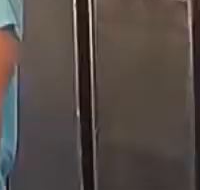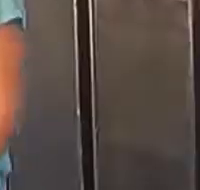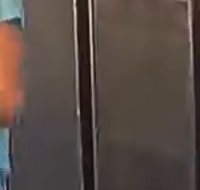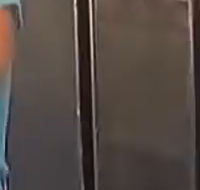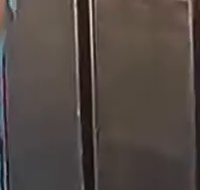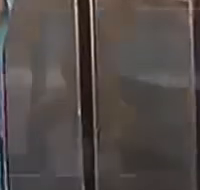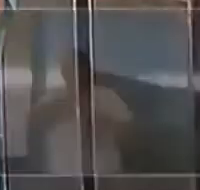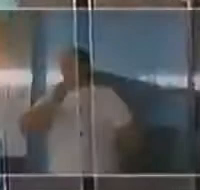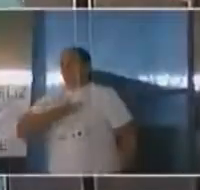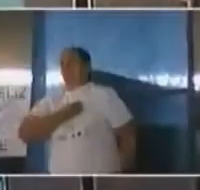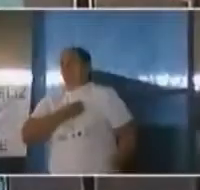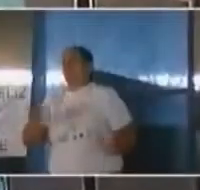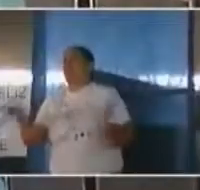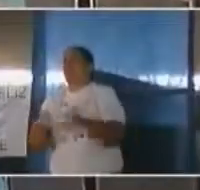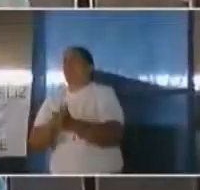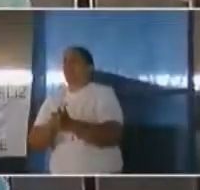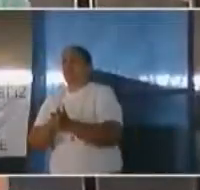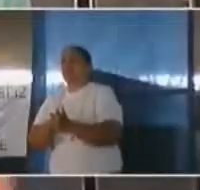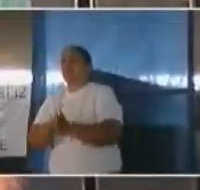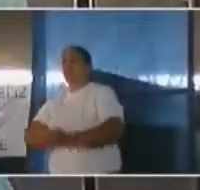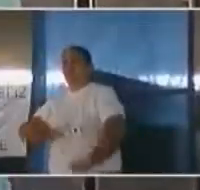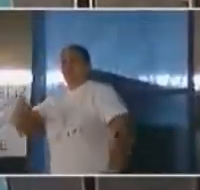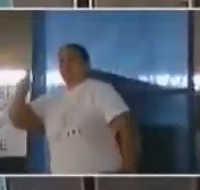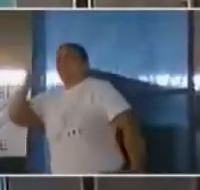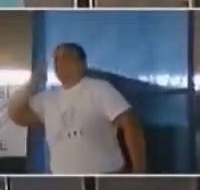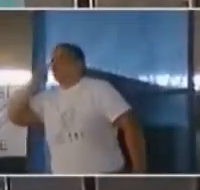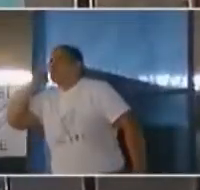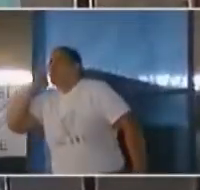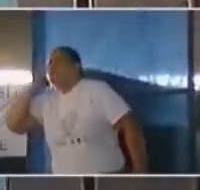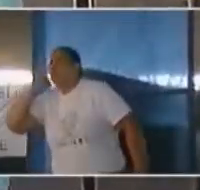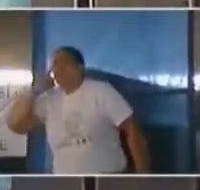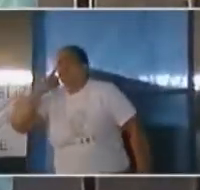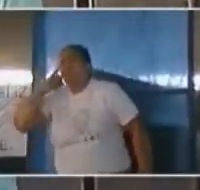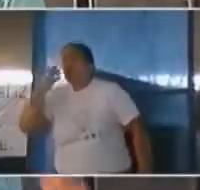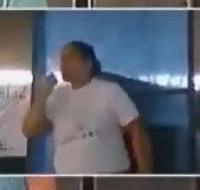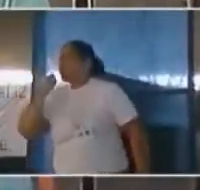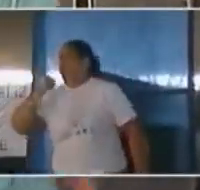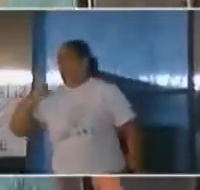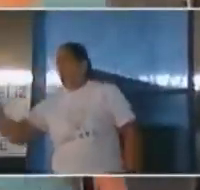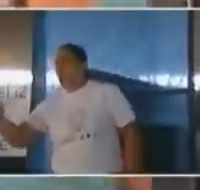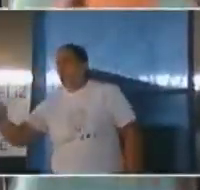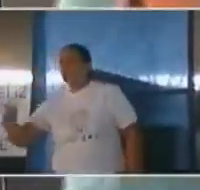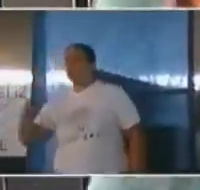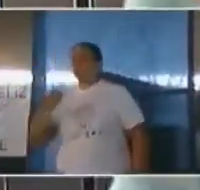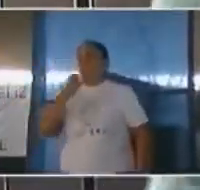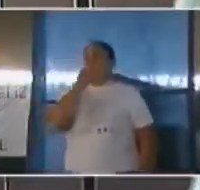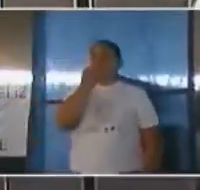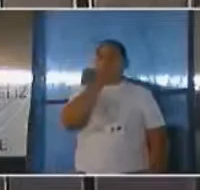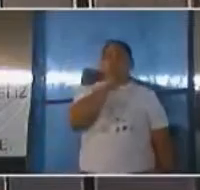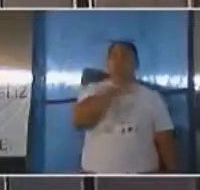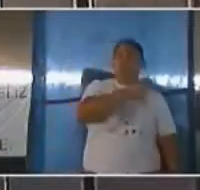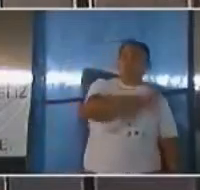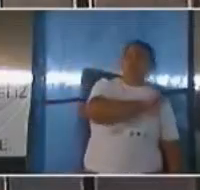que a gente tem, mas por saber filtrar isso e ver o que é realmente bom e o que não é bom para a nossa vida.